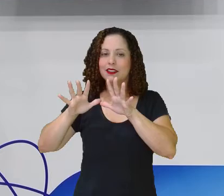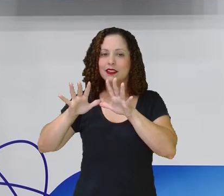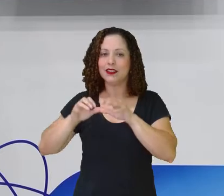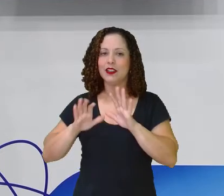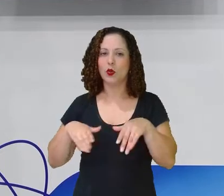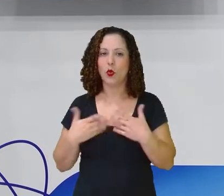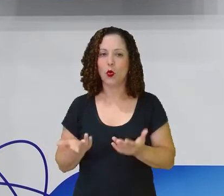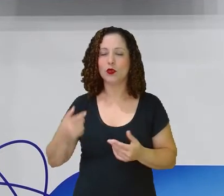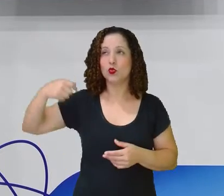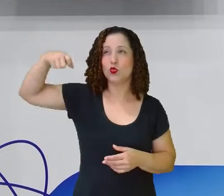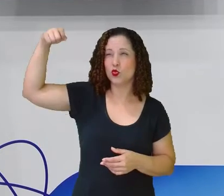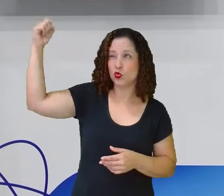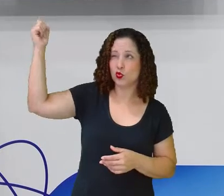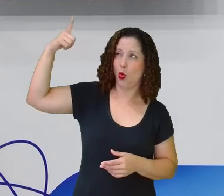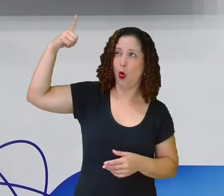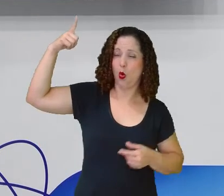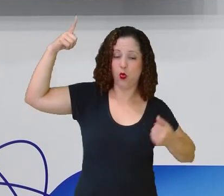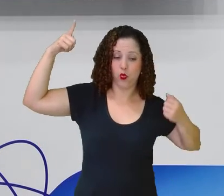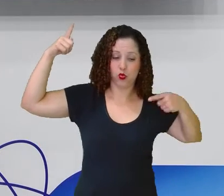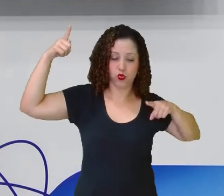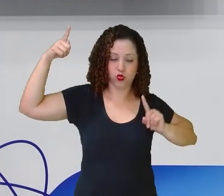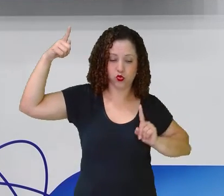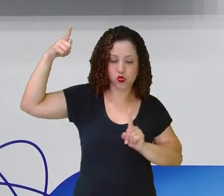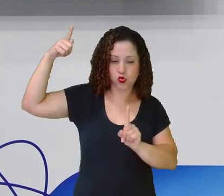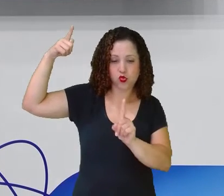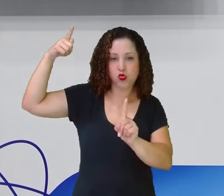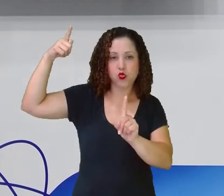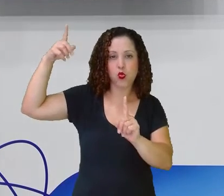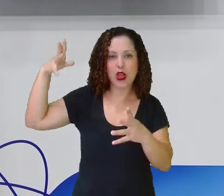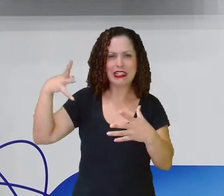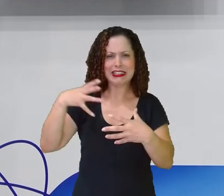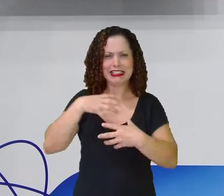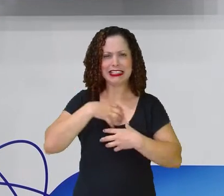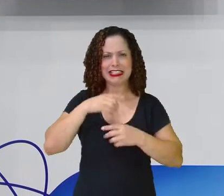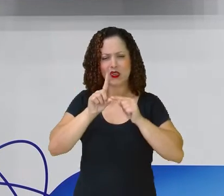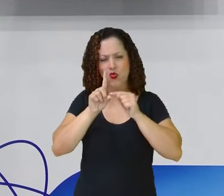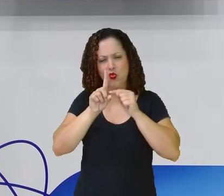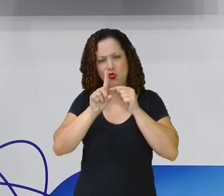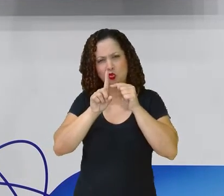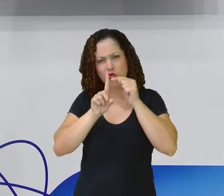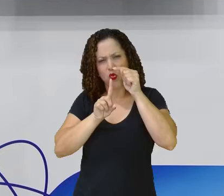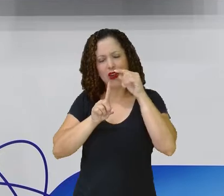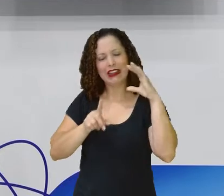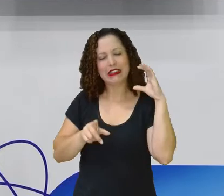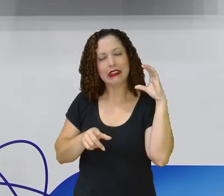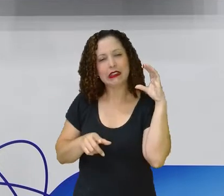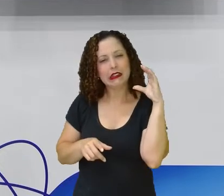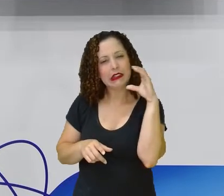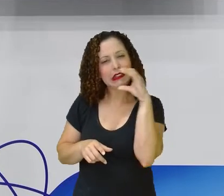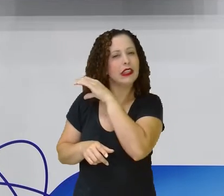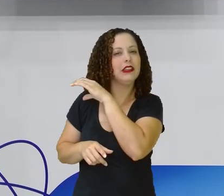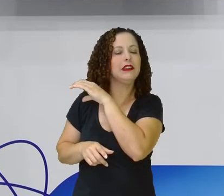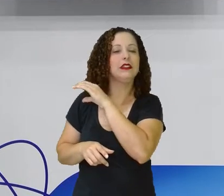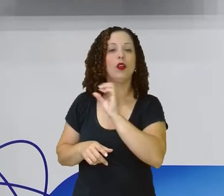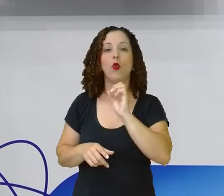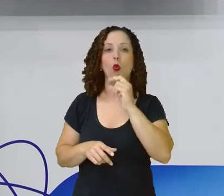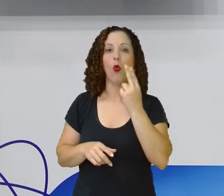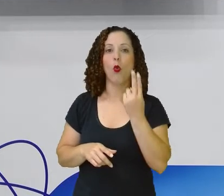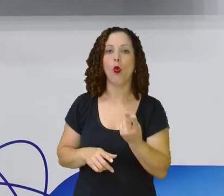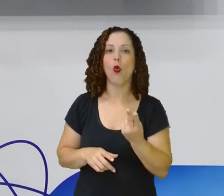aquele solzão quente, e a gente sente aquela temperatura quente, ou de repente o clima ali, o tempo